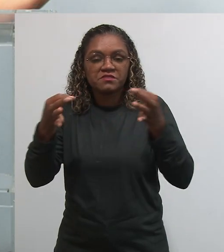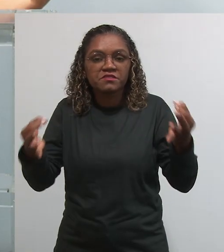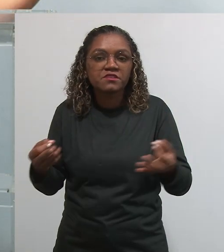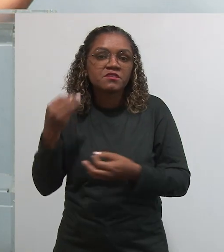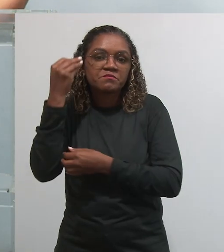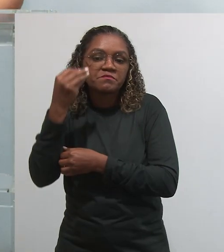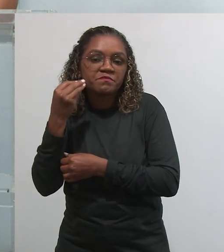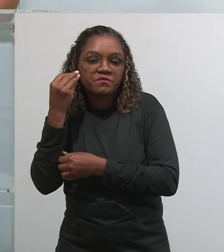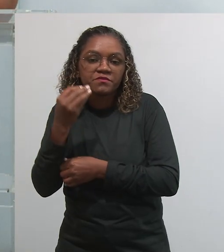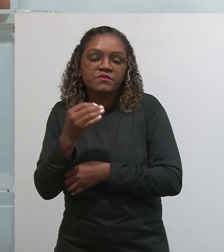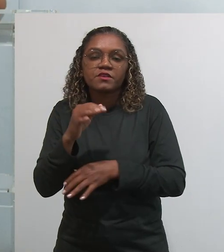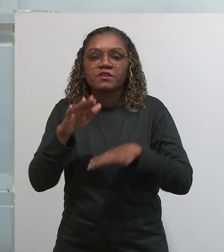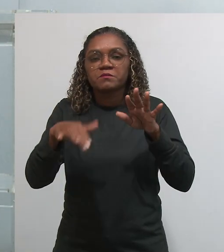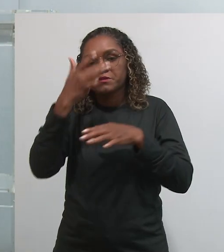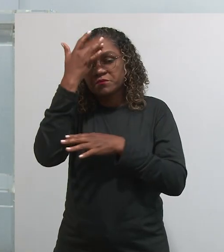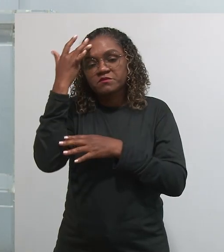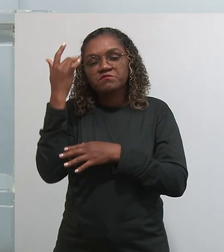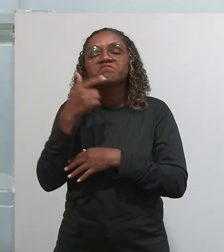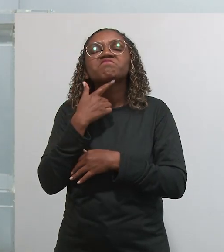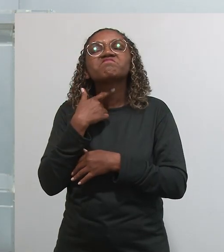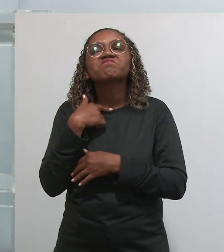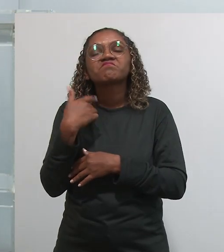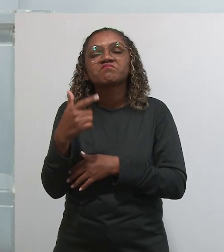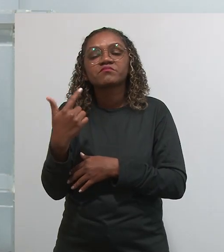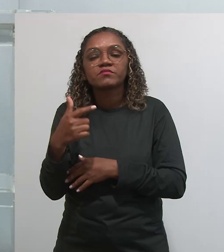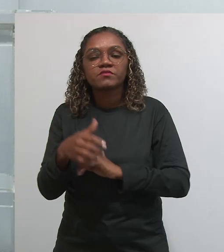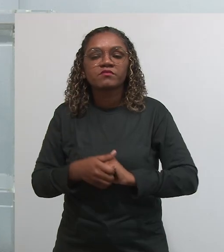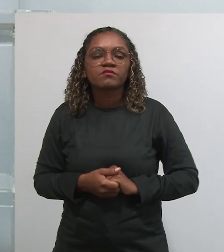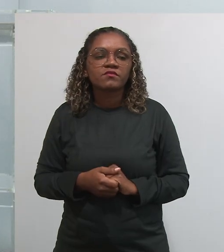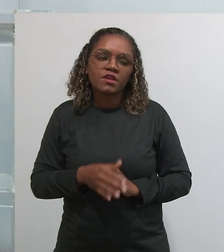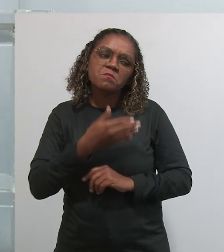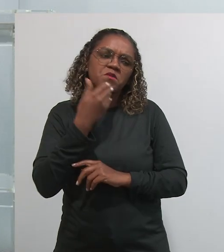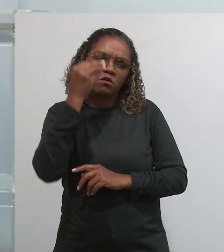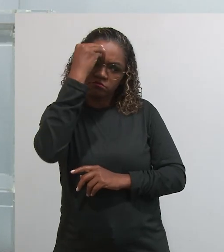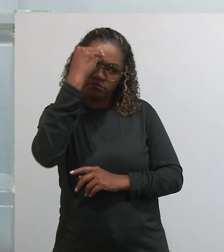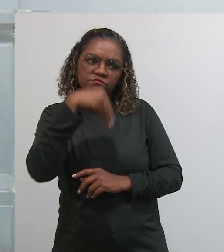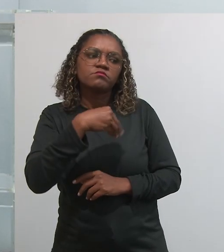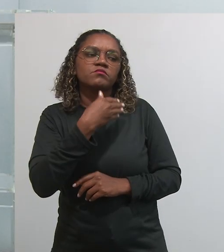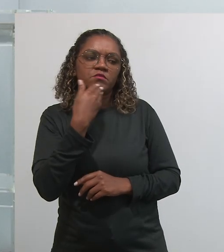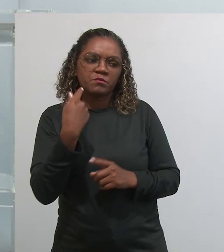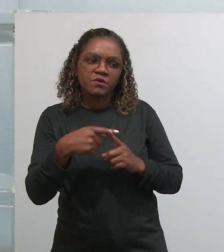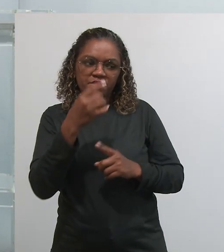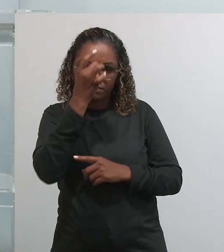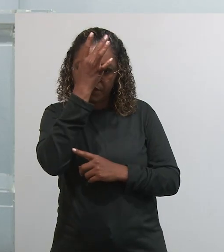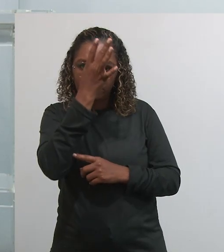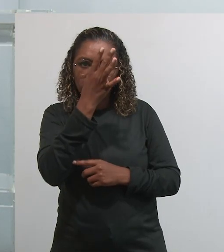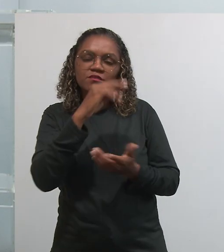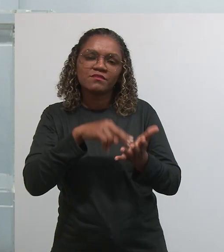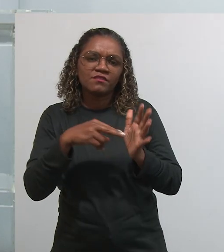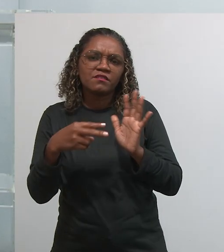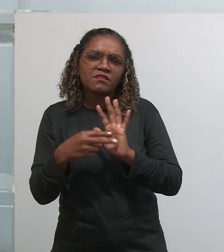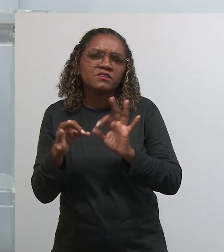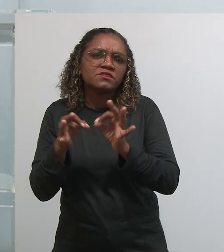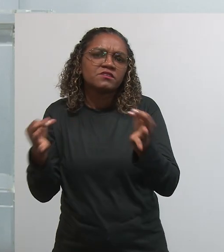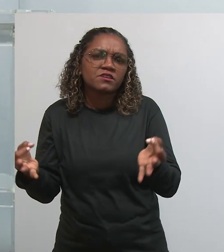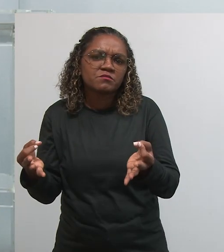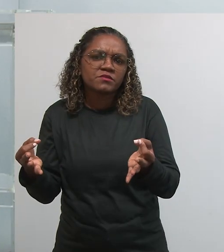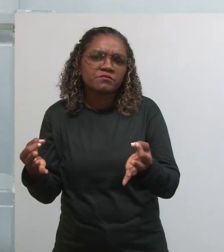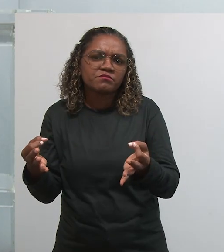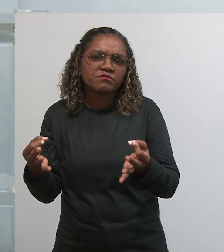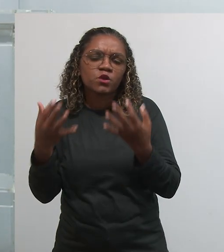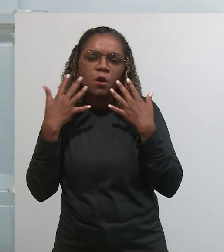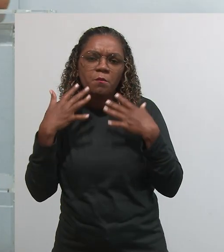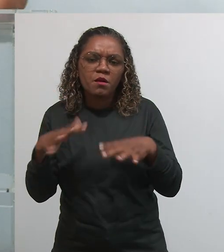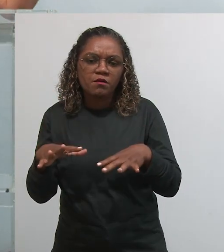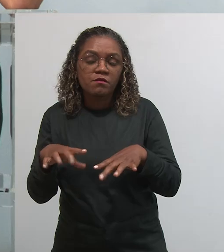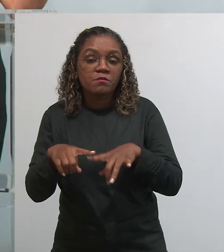não tem vontades, falaria assim, desiste, é mais fácil. Isso é o senso comum. Só